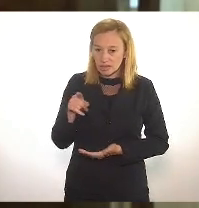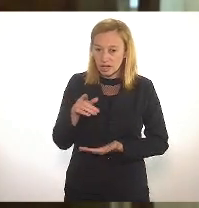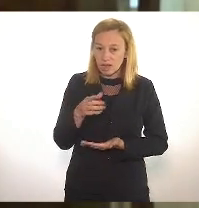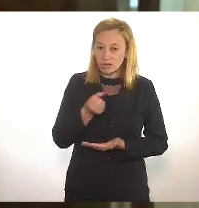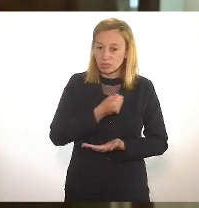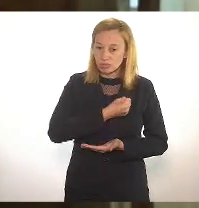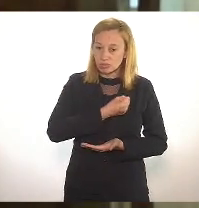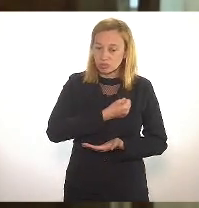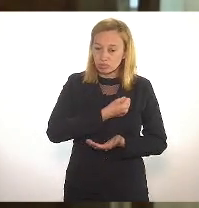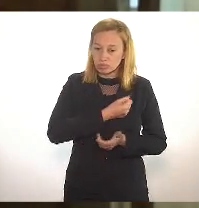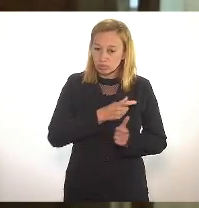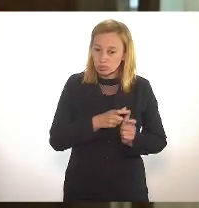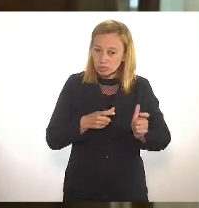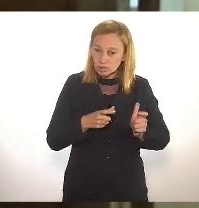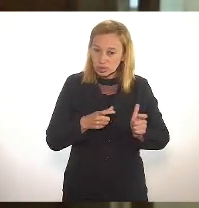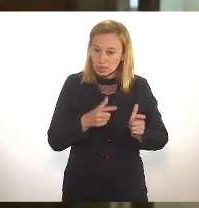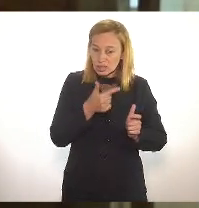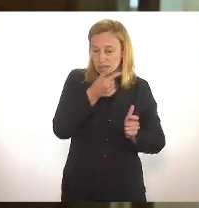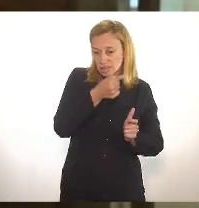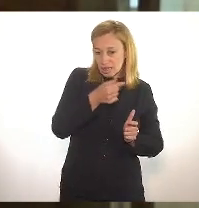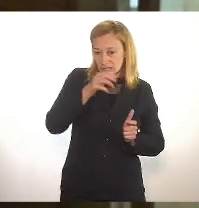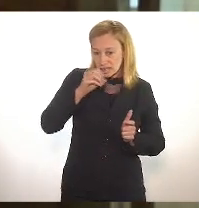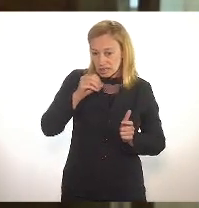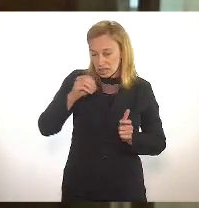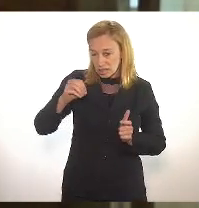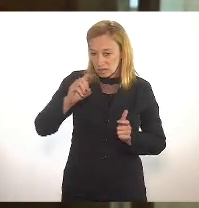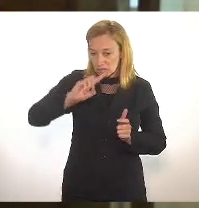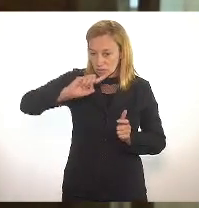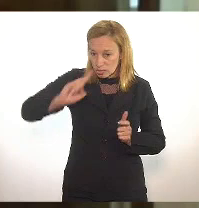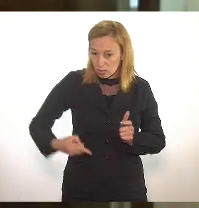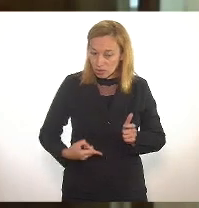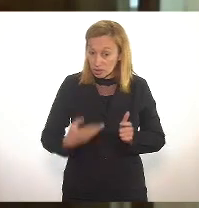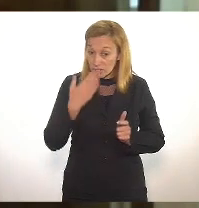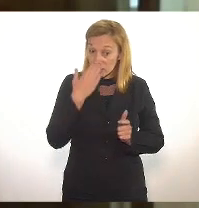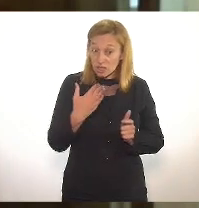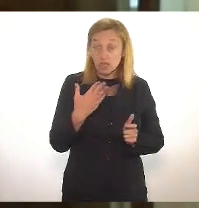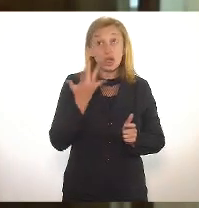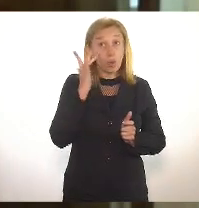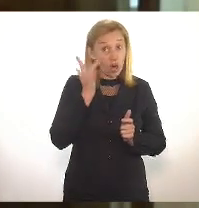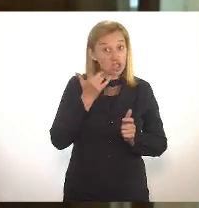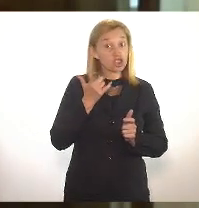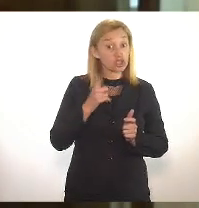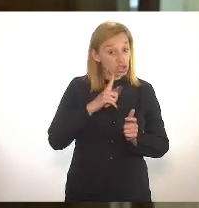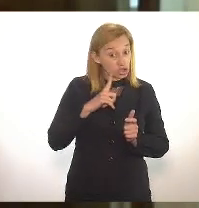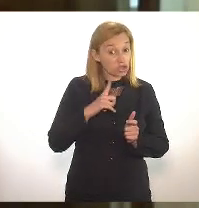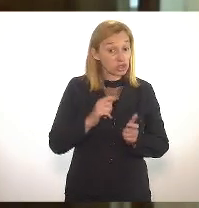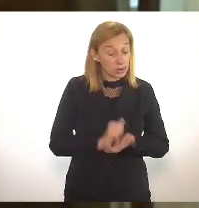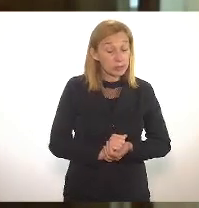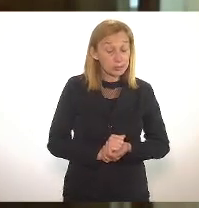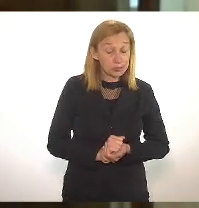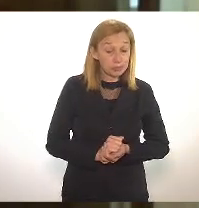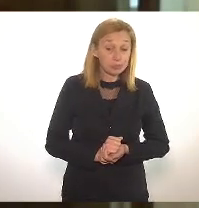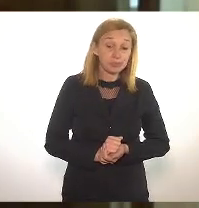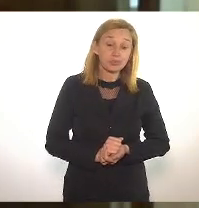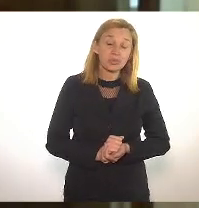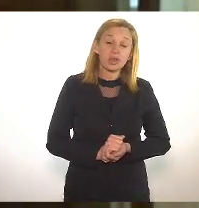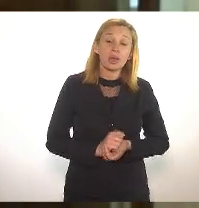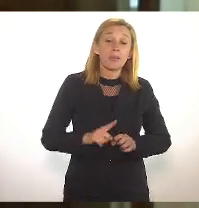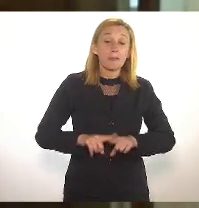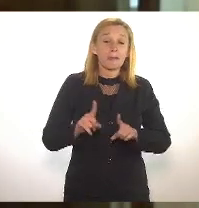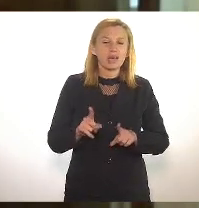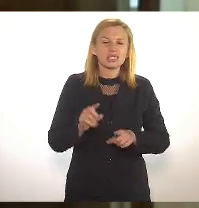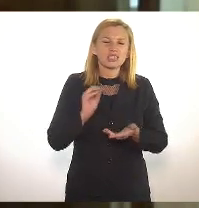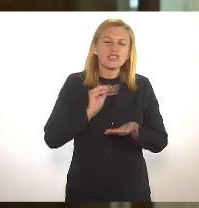tem 700 mil votos de frente, ou pelo menos tinha, antes de eu entrar na sessão, mas